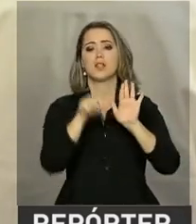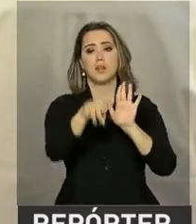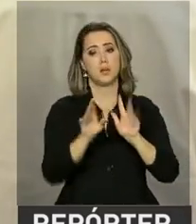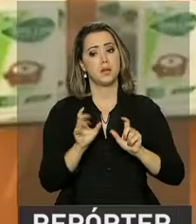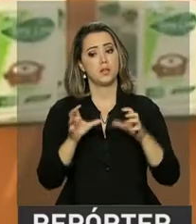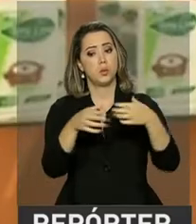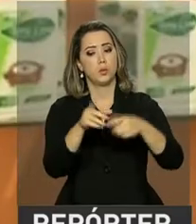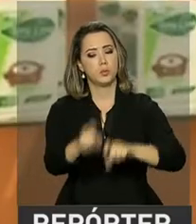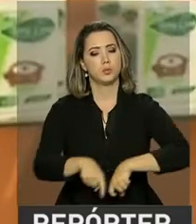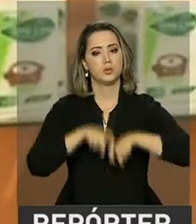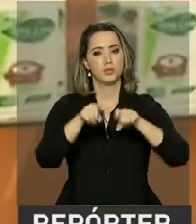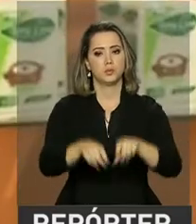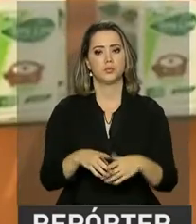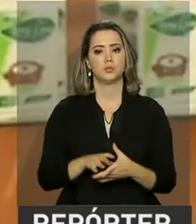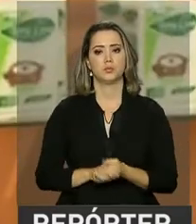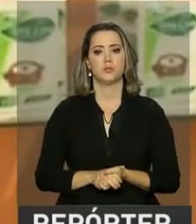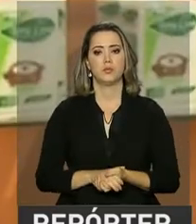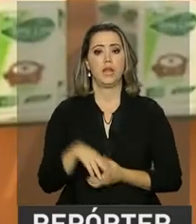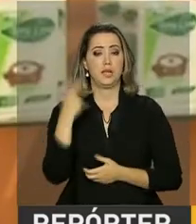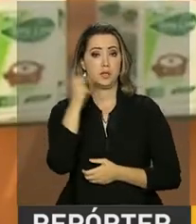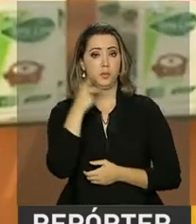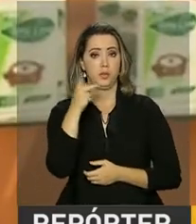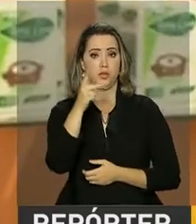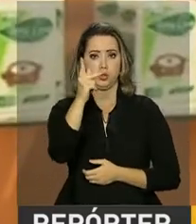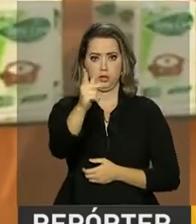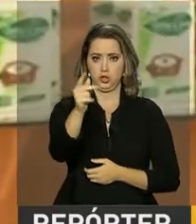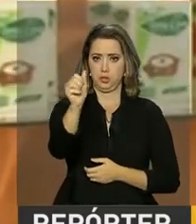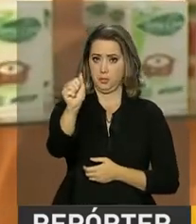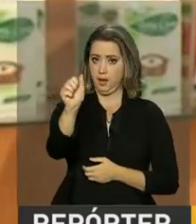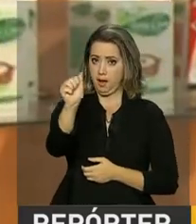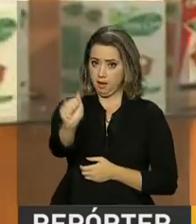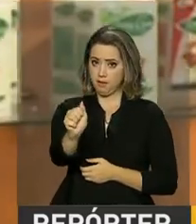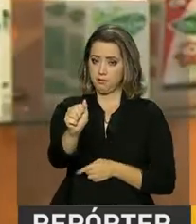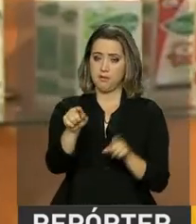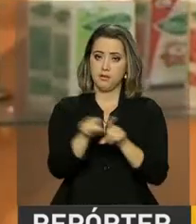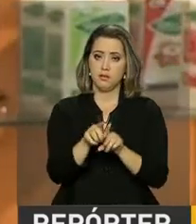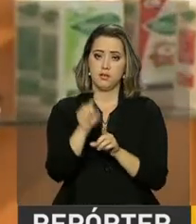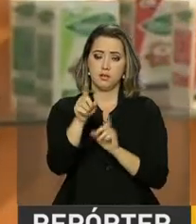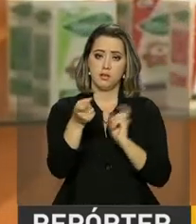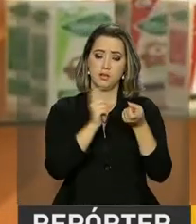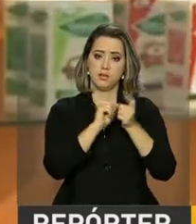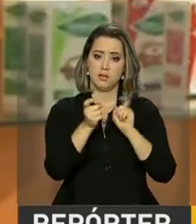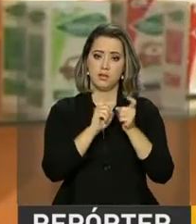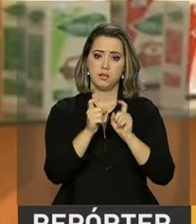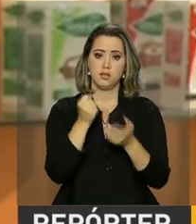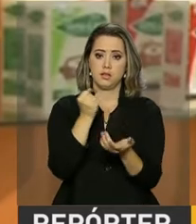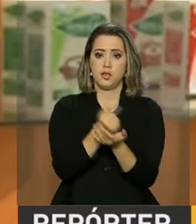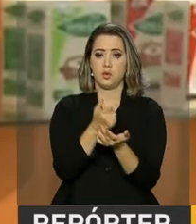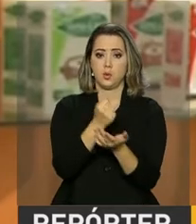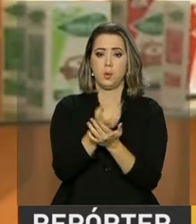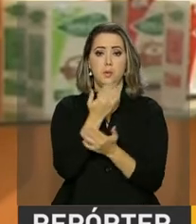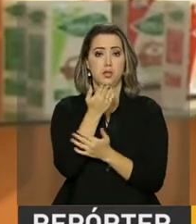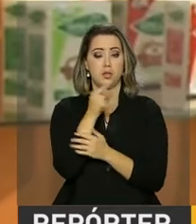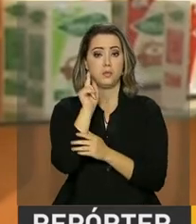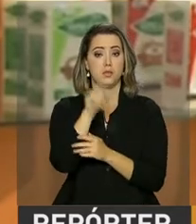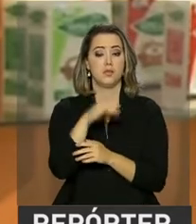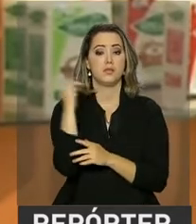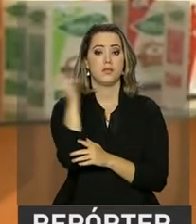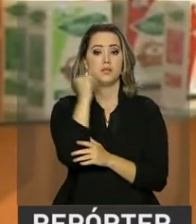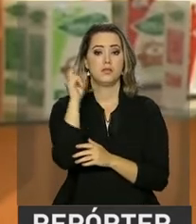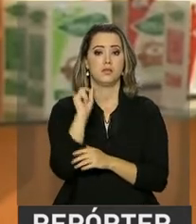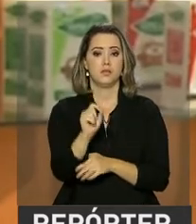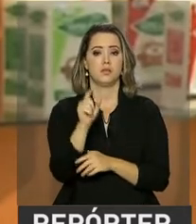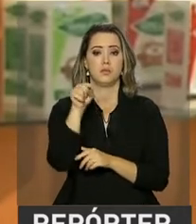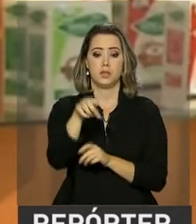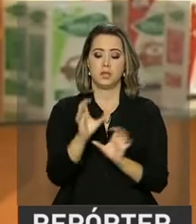esses agricultores. As políticas de PPA, da gestão, das compras institucionais, elas são fundamentais para